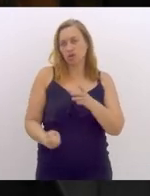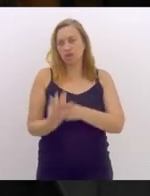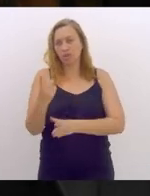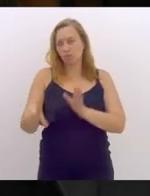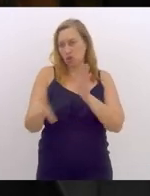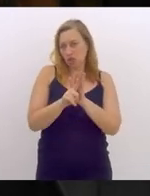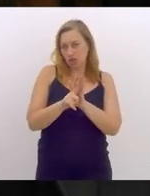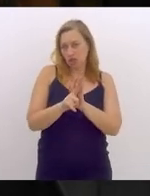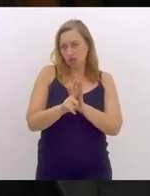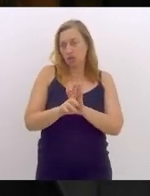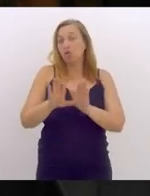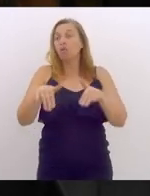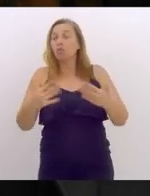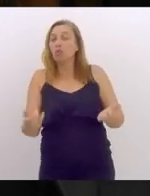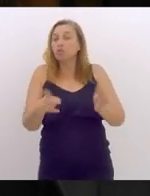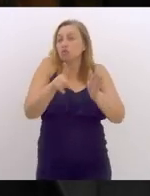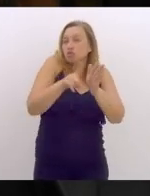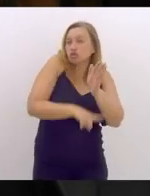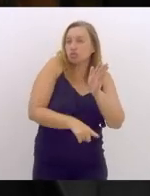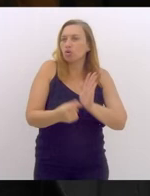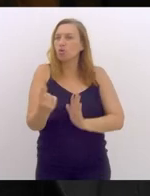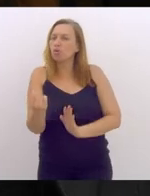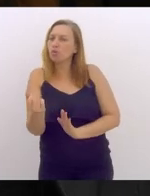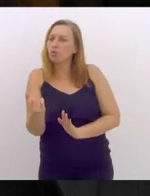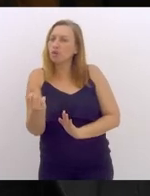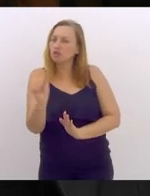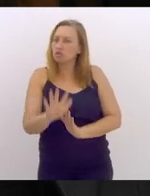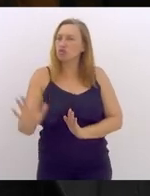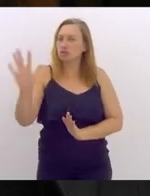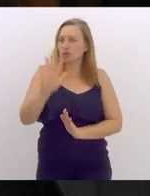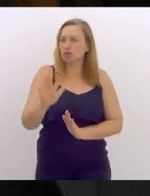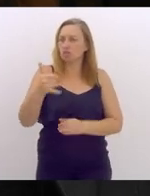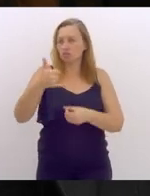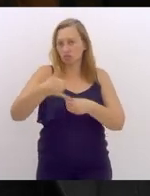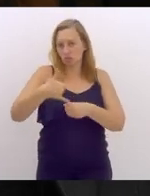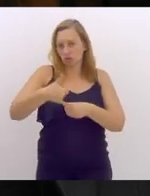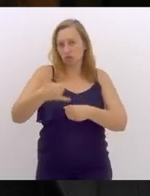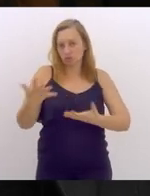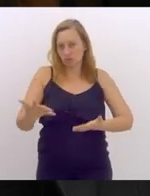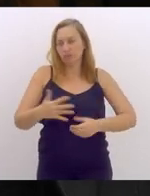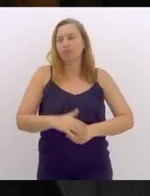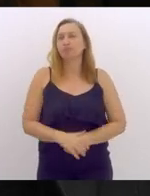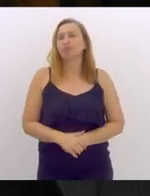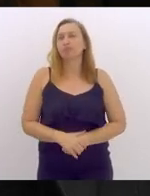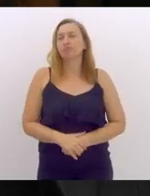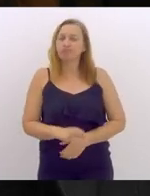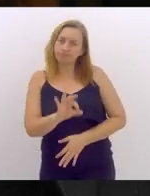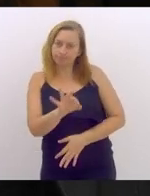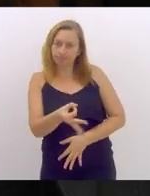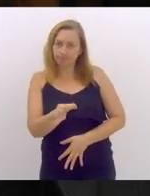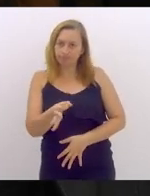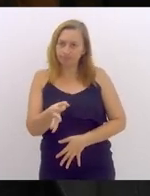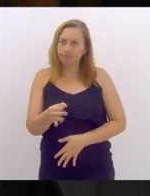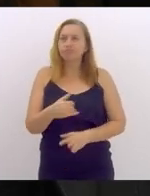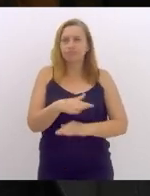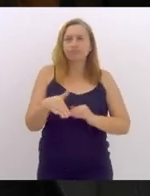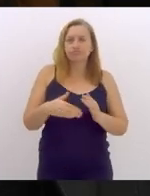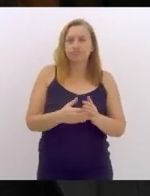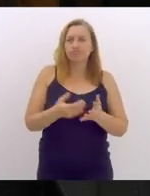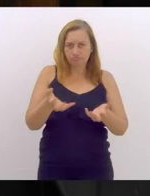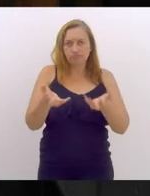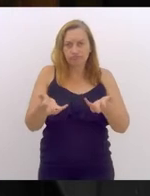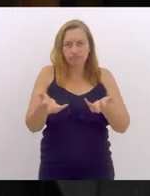quando reduziu o preço geral dos combustíveis evidentemente que todo mundo